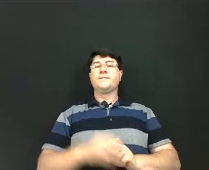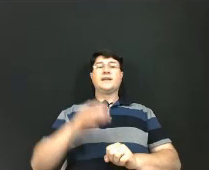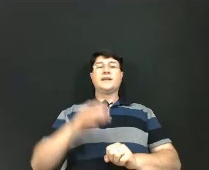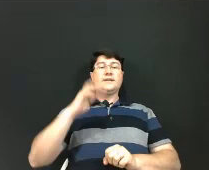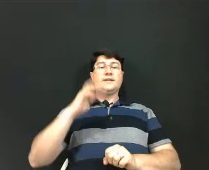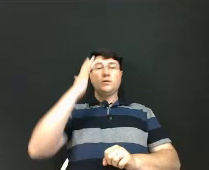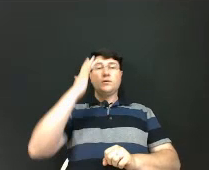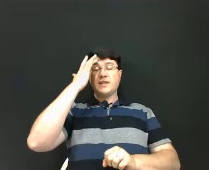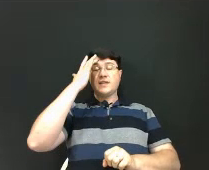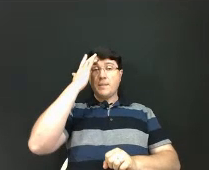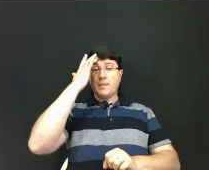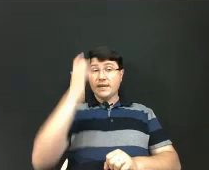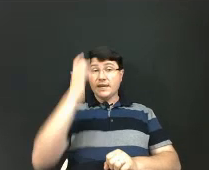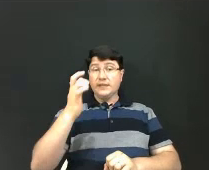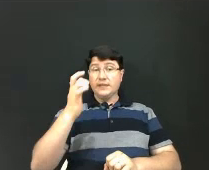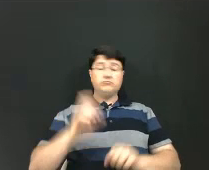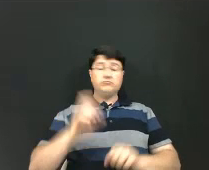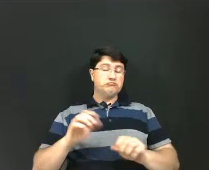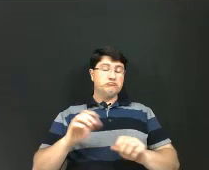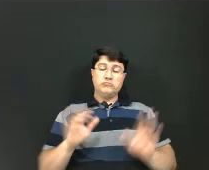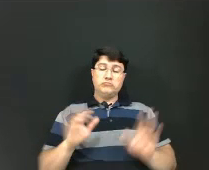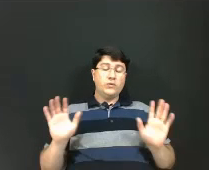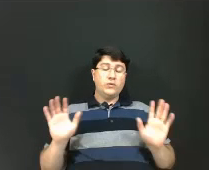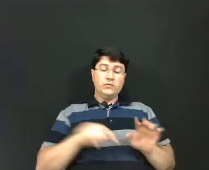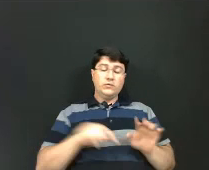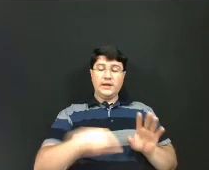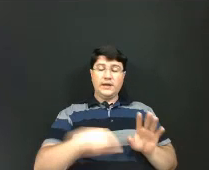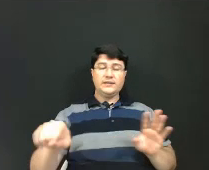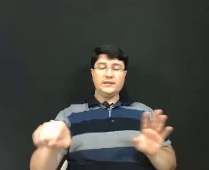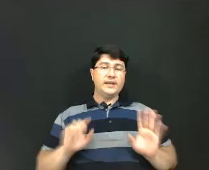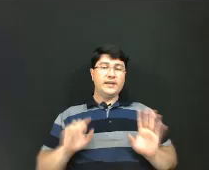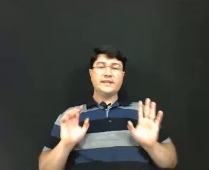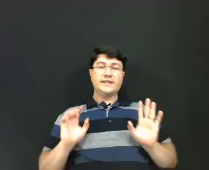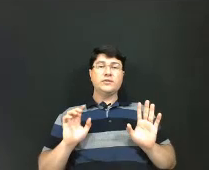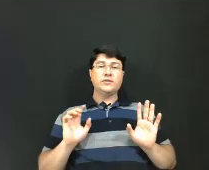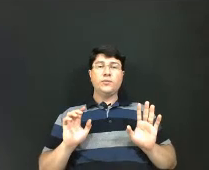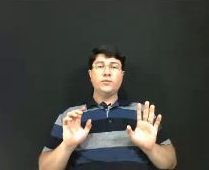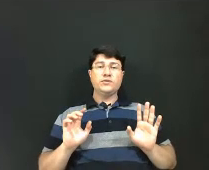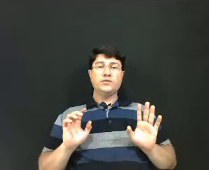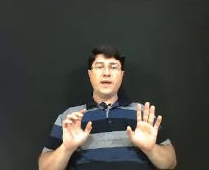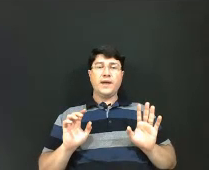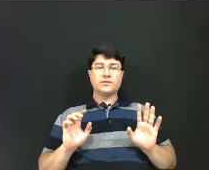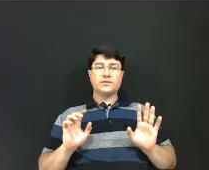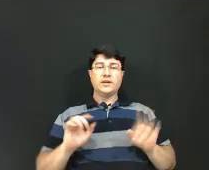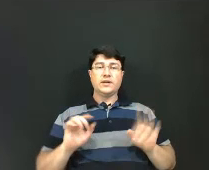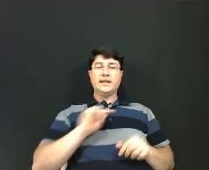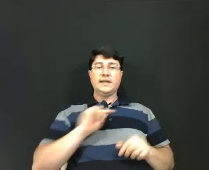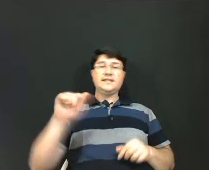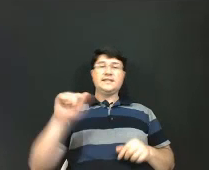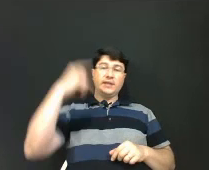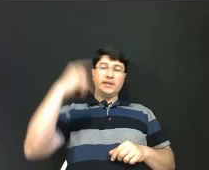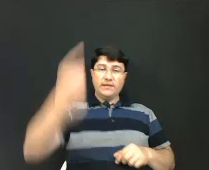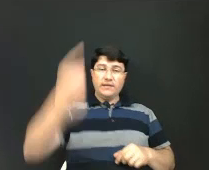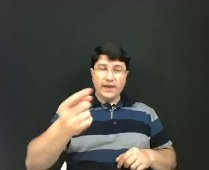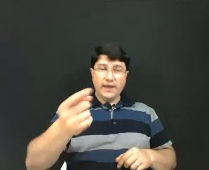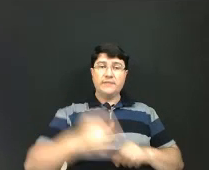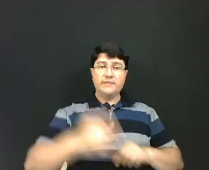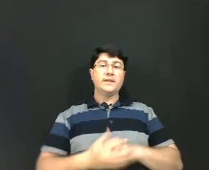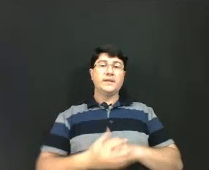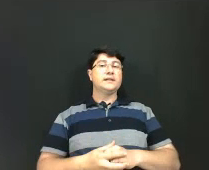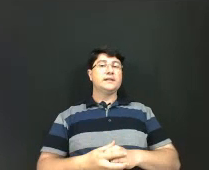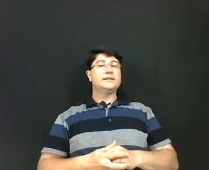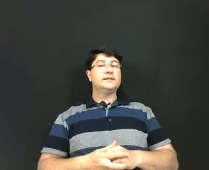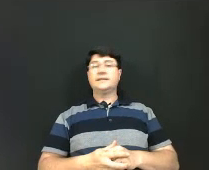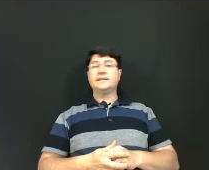Lugares. Então, o sinal amanhã não tem relação com nenhum ponto do espaço. E semana que